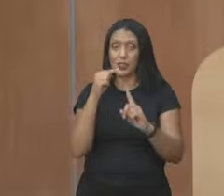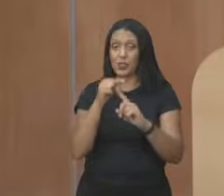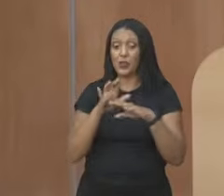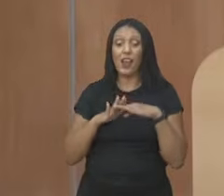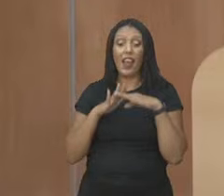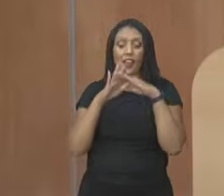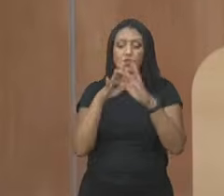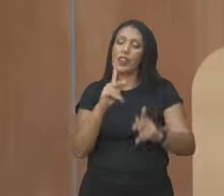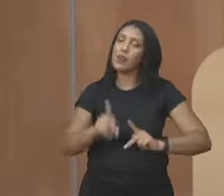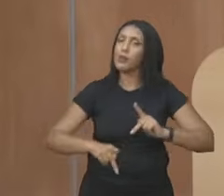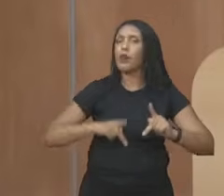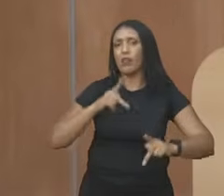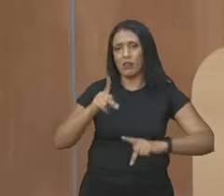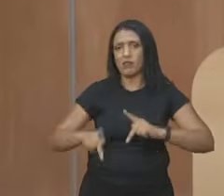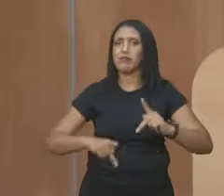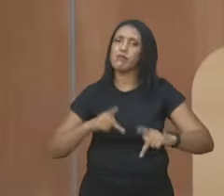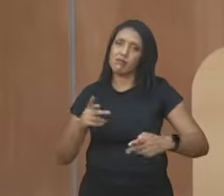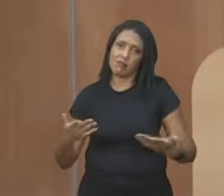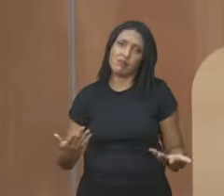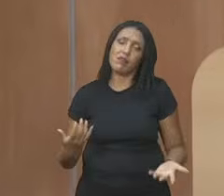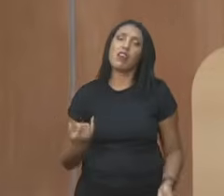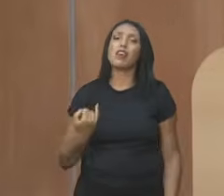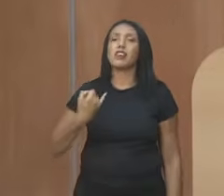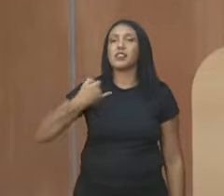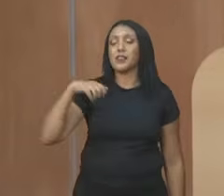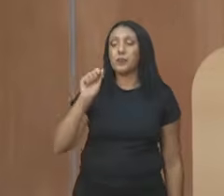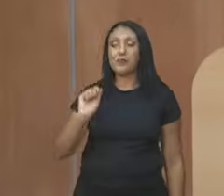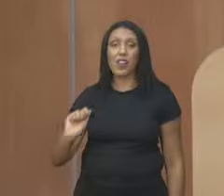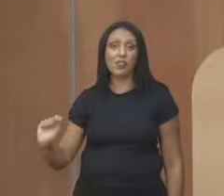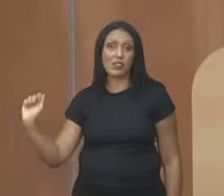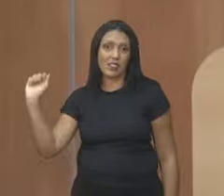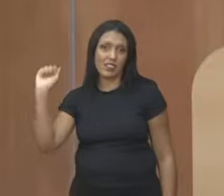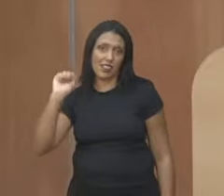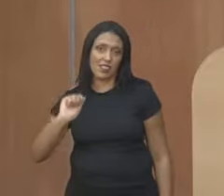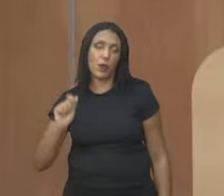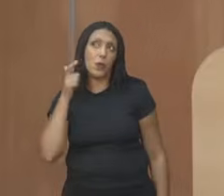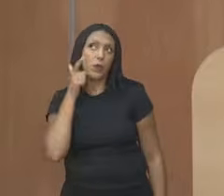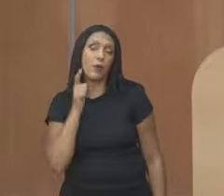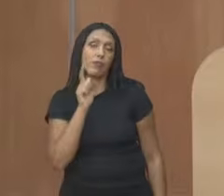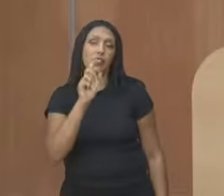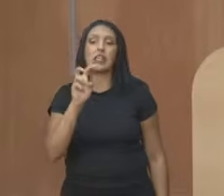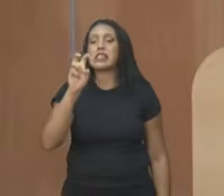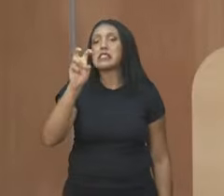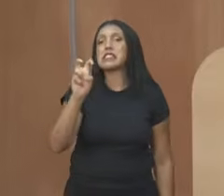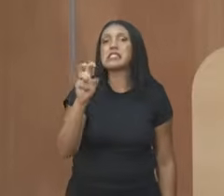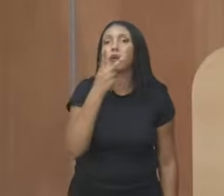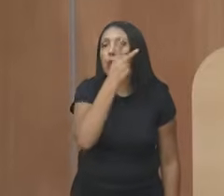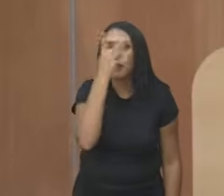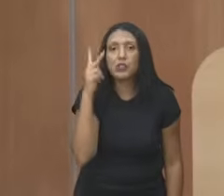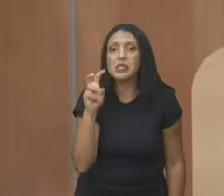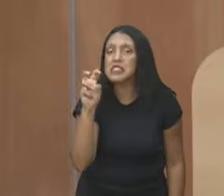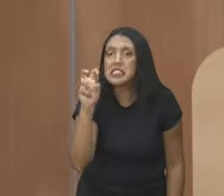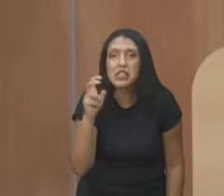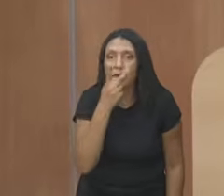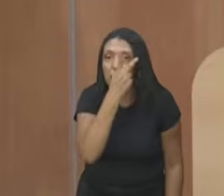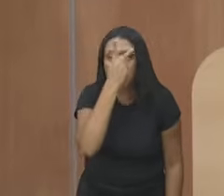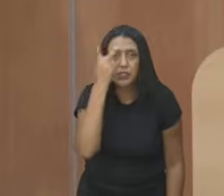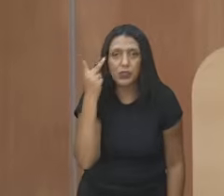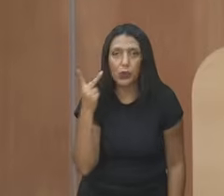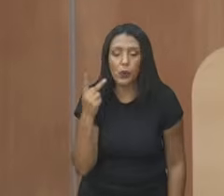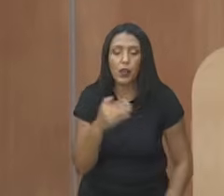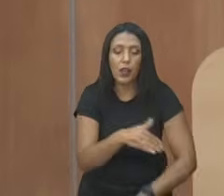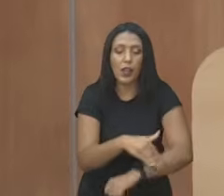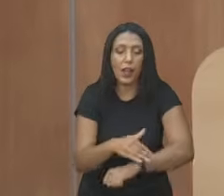Jacareí levasse 5 pessoas, não tinha um na rua mais. Eu ando para a cidade dia de